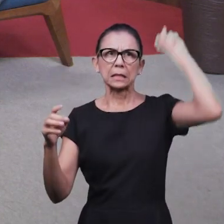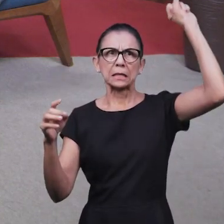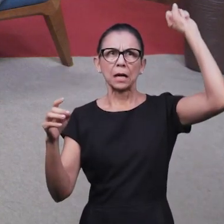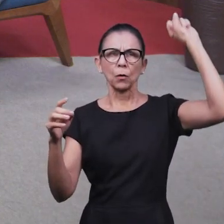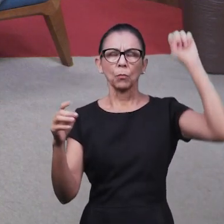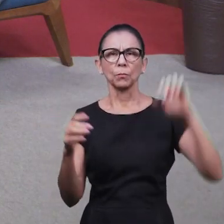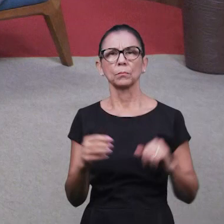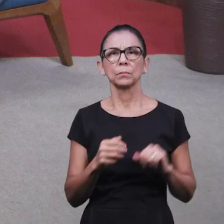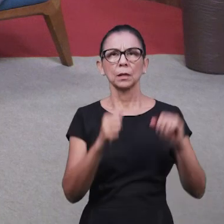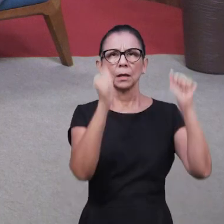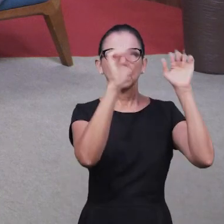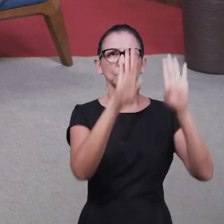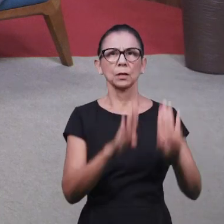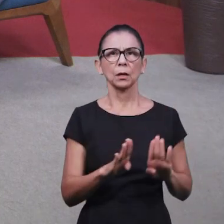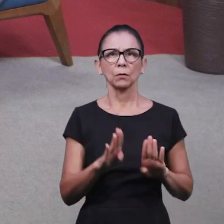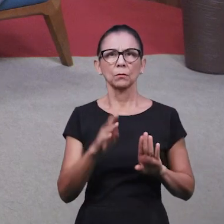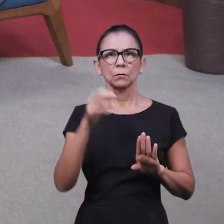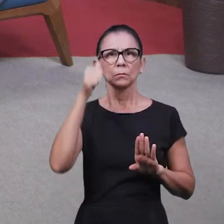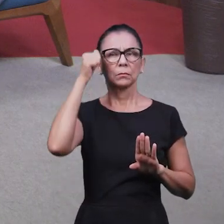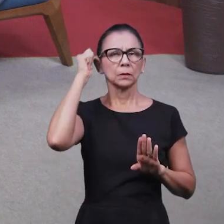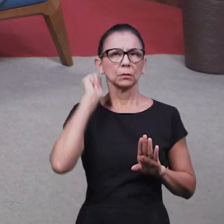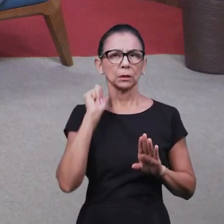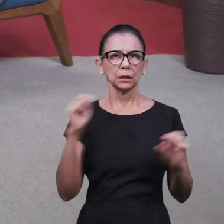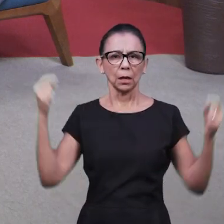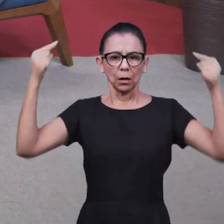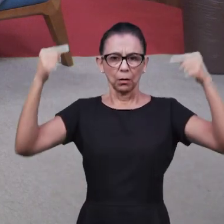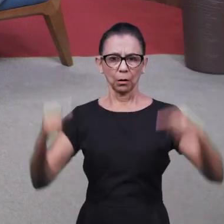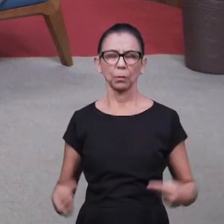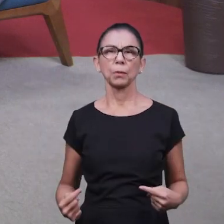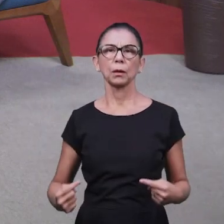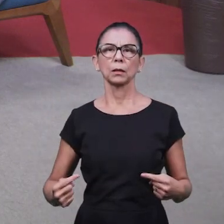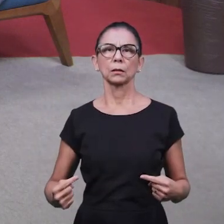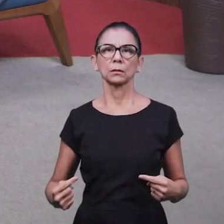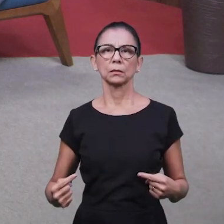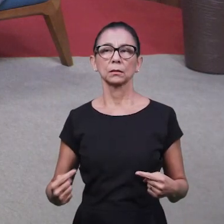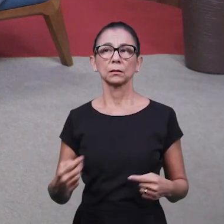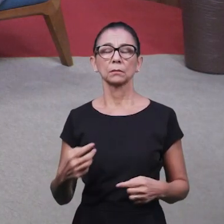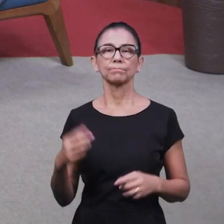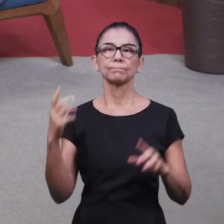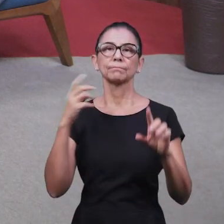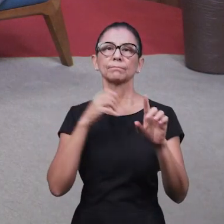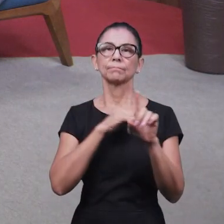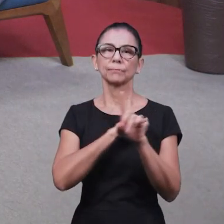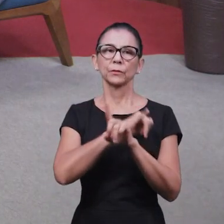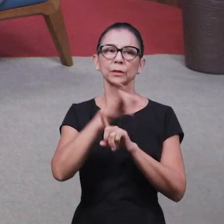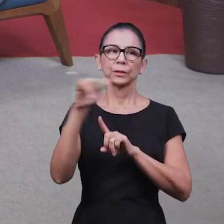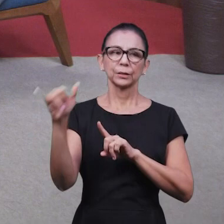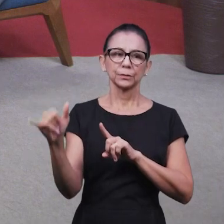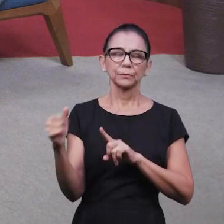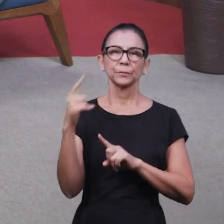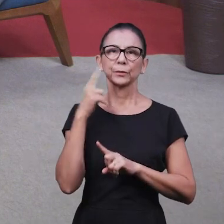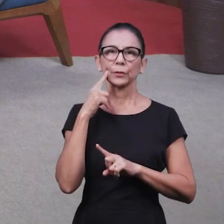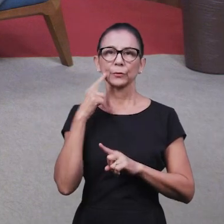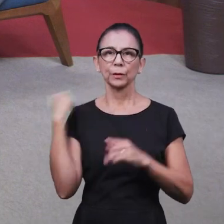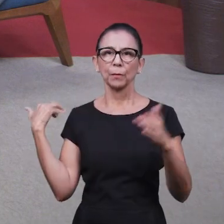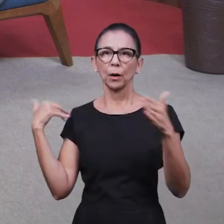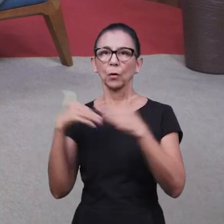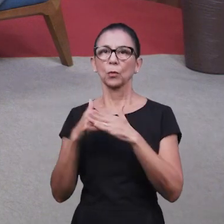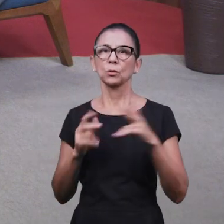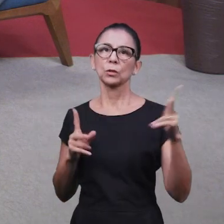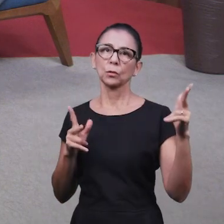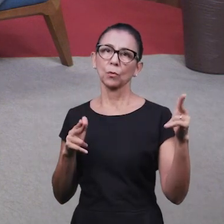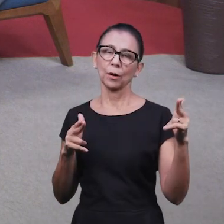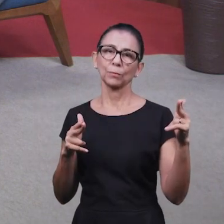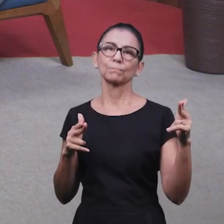Saul, Absalão e Adonias, podemos ver profeticamente que as oposições se levantam ao longo da nossa